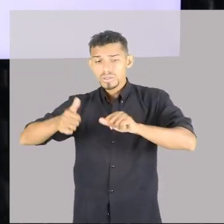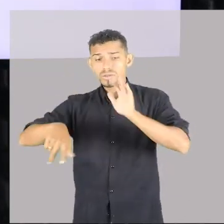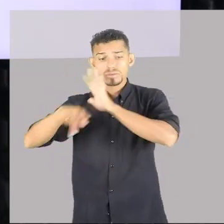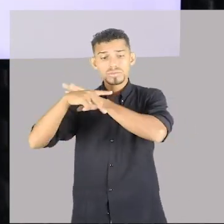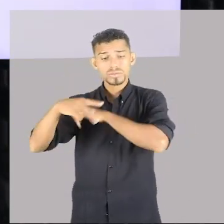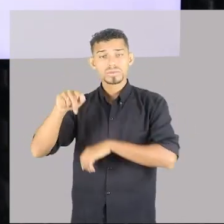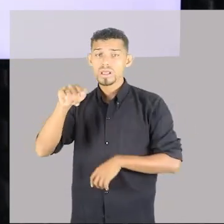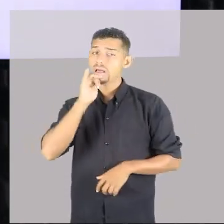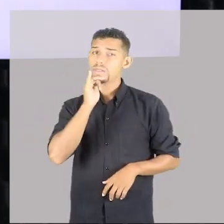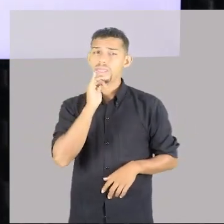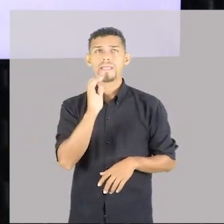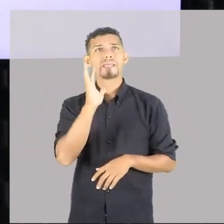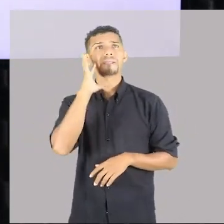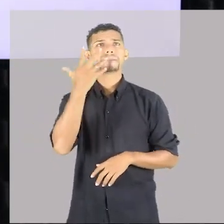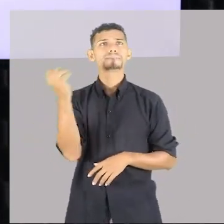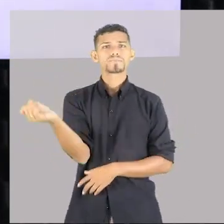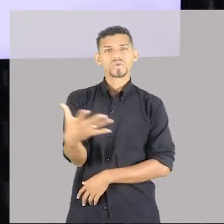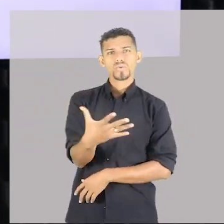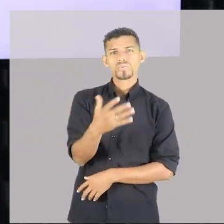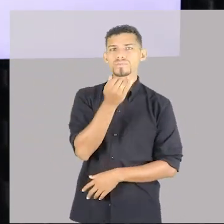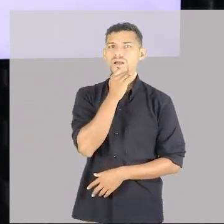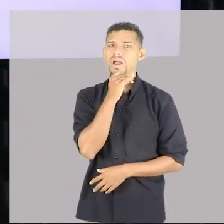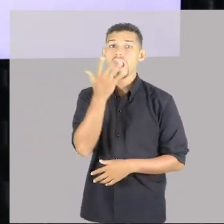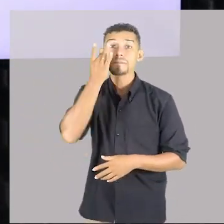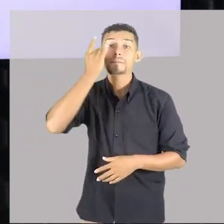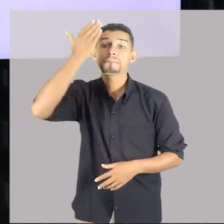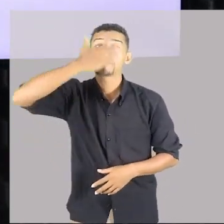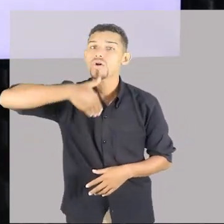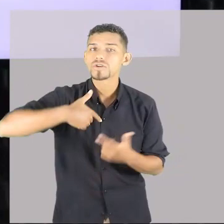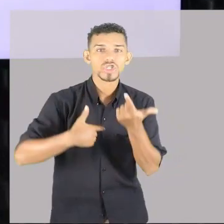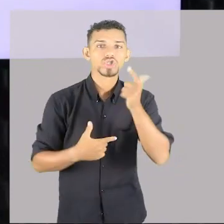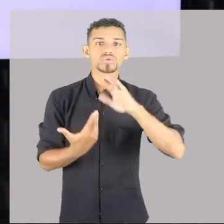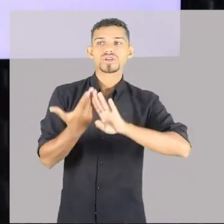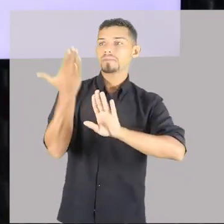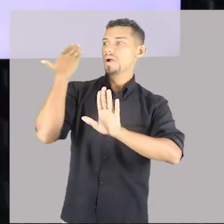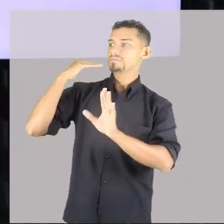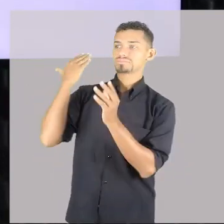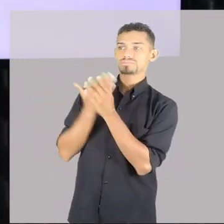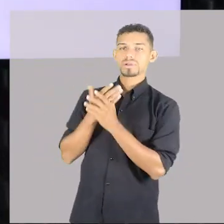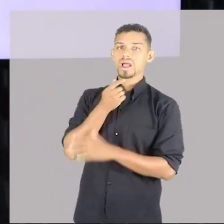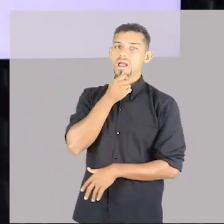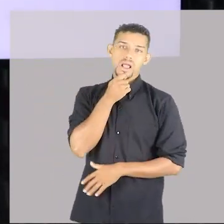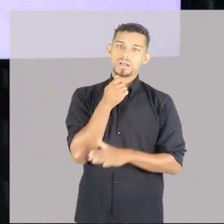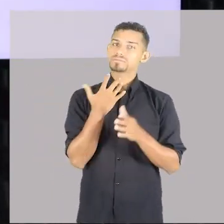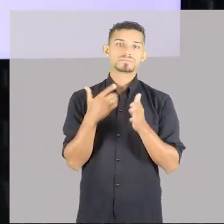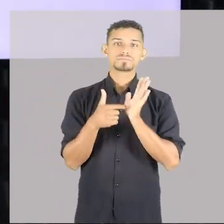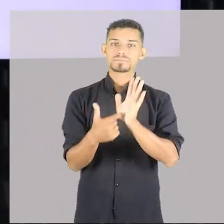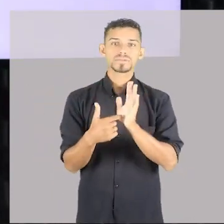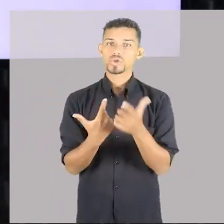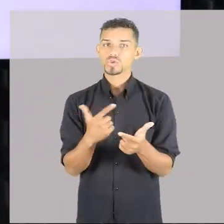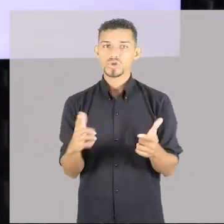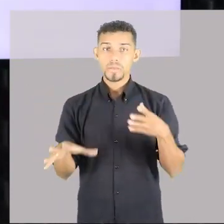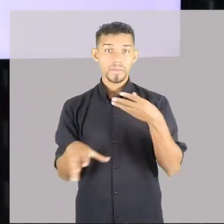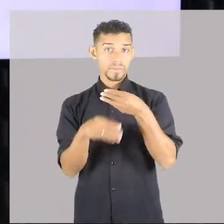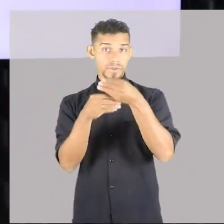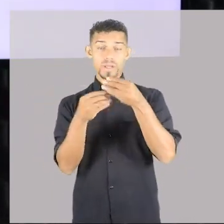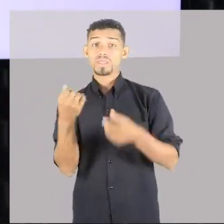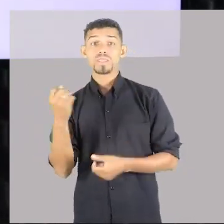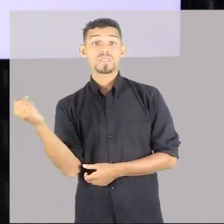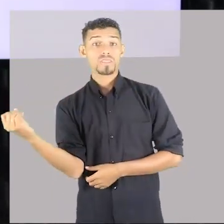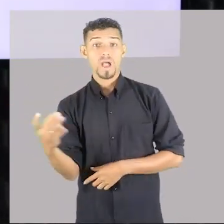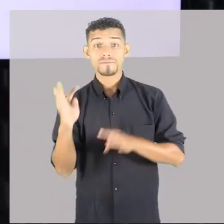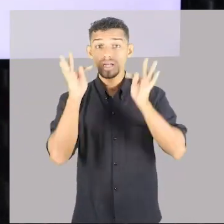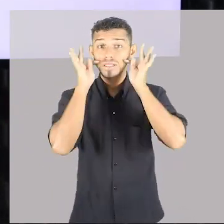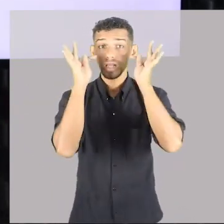decisão. Digamos que surgiu um fato novo, surgiu uma prova que não havia sido antes apresentada no processo, surgiu uma nova